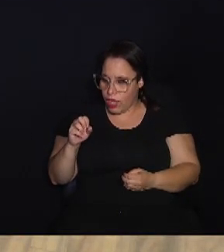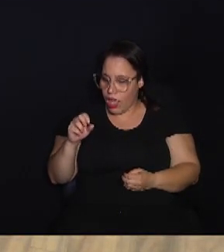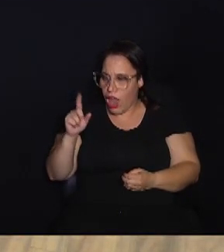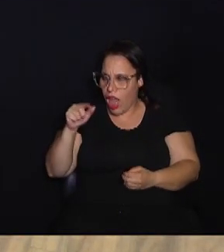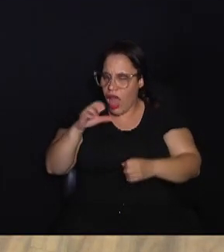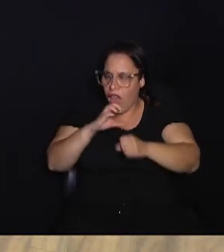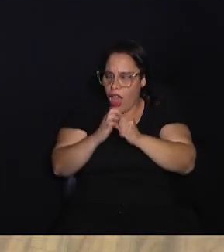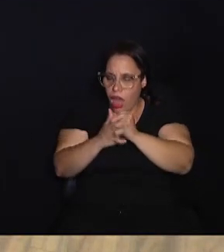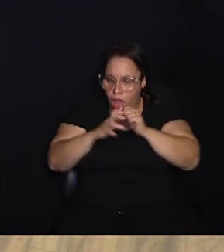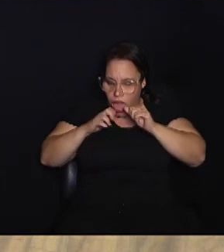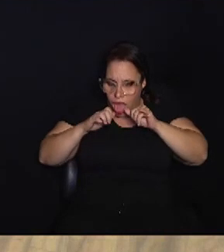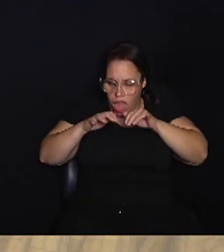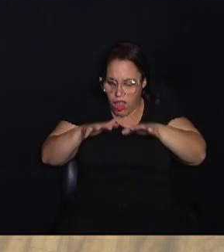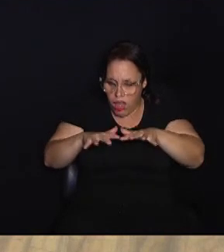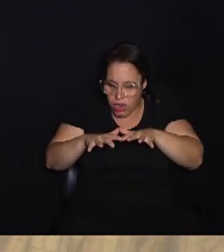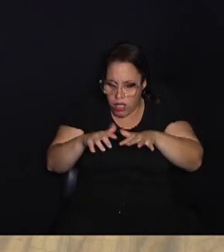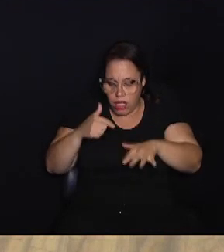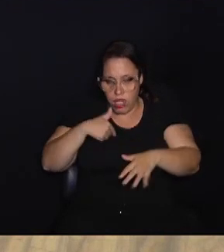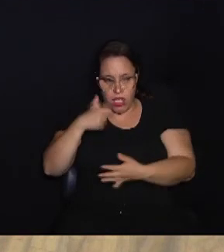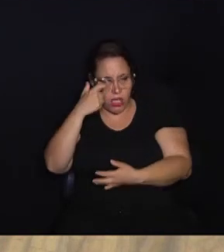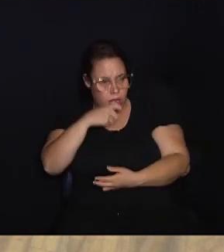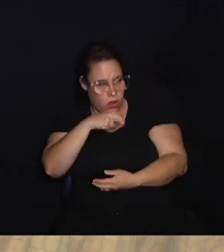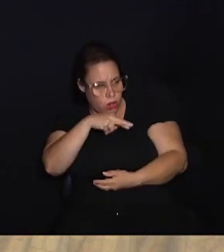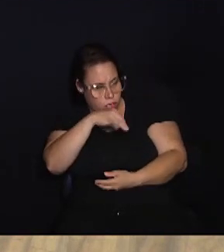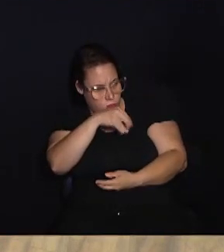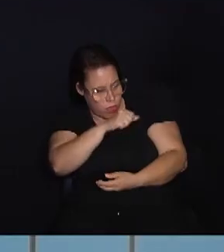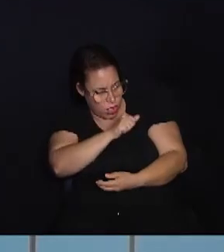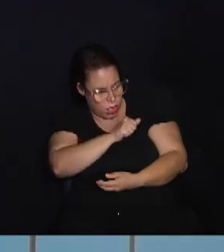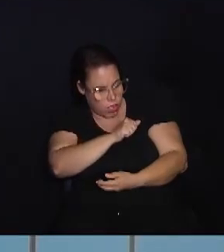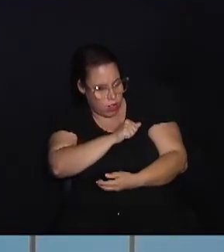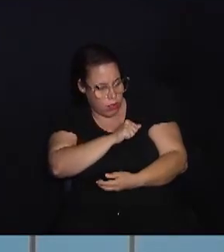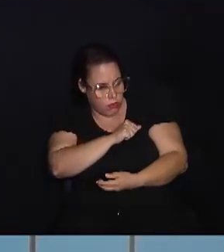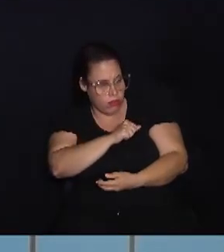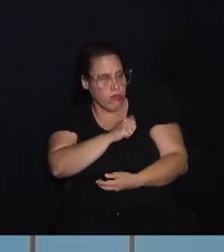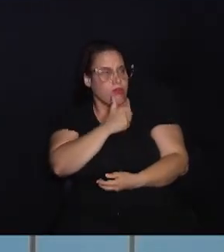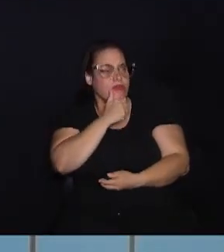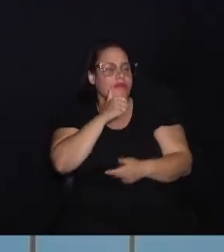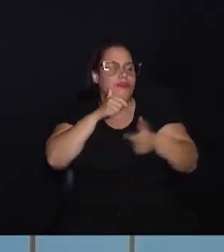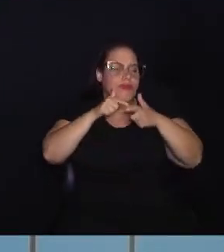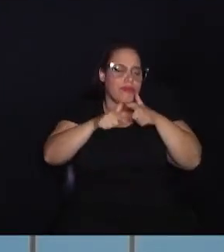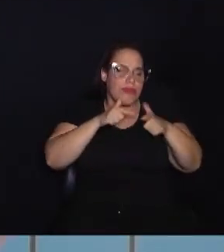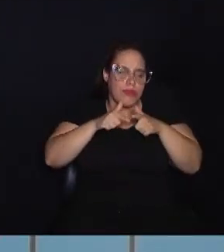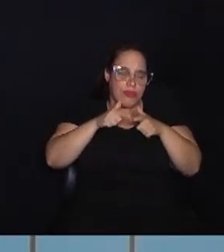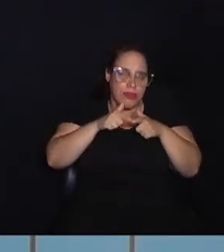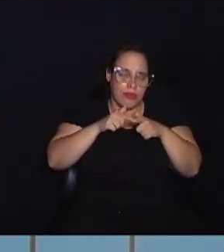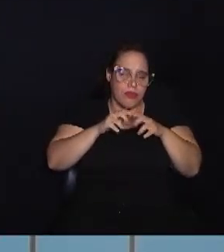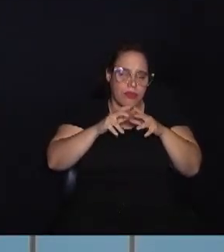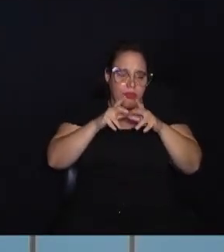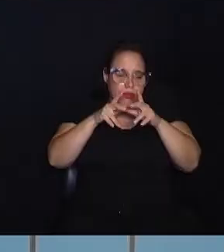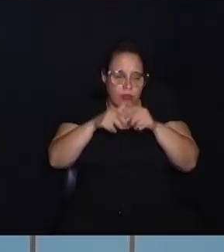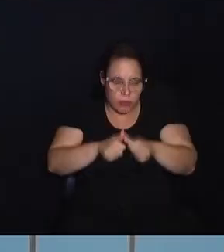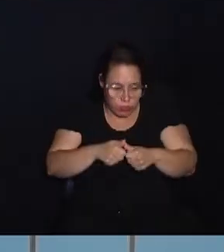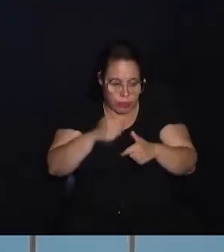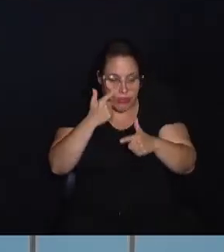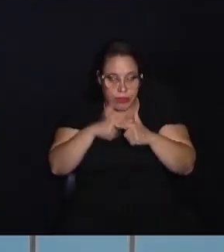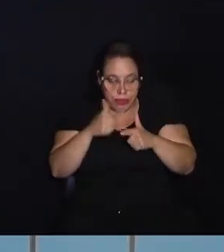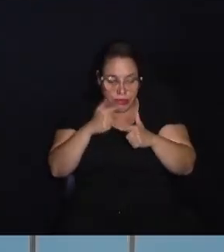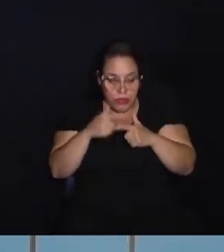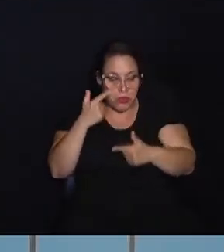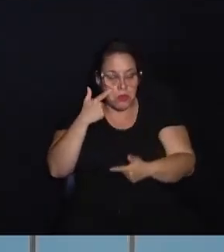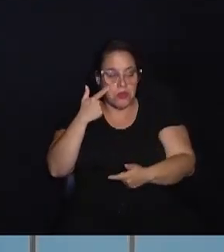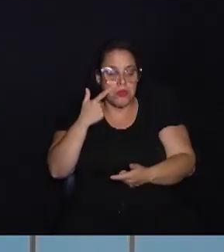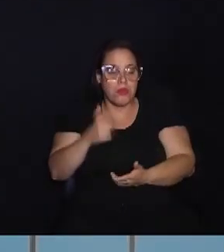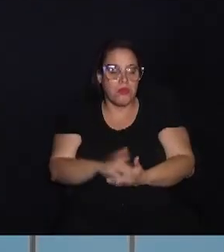sou um otimista contumaz, Gabriel. Apesar de eu trabalhar justamente com todos esses problemas, e eu enxergo